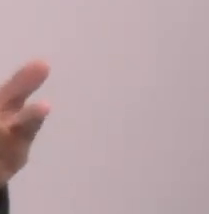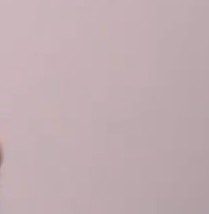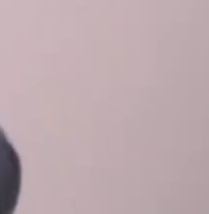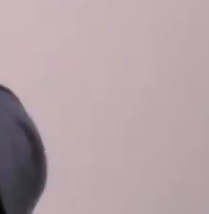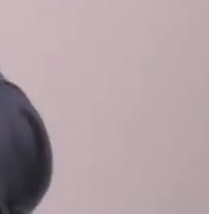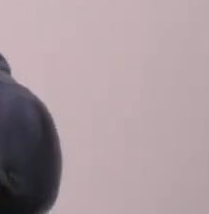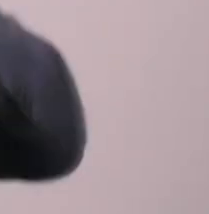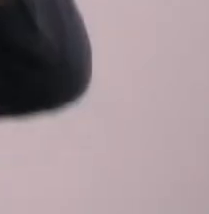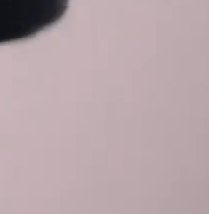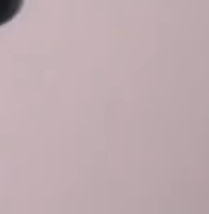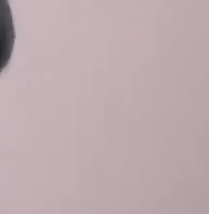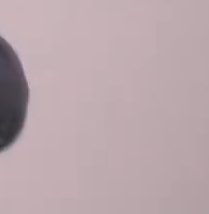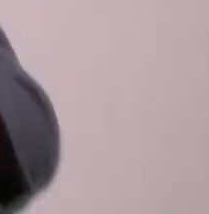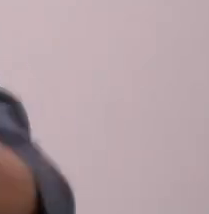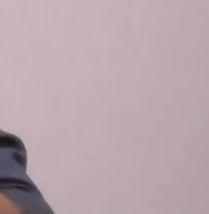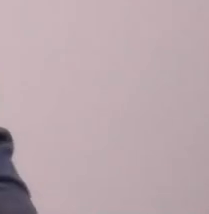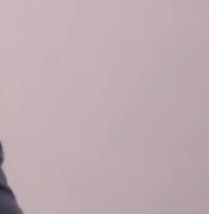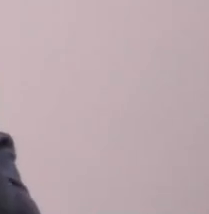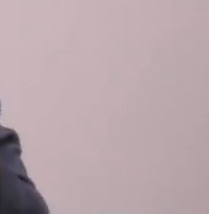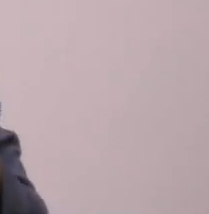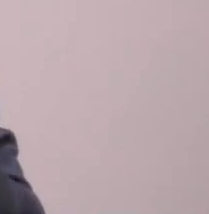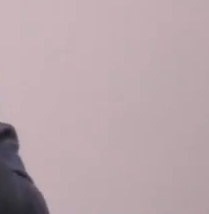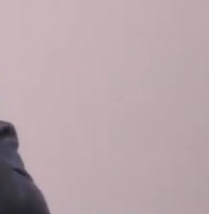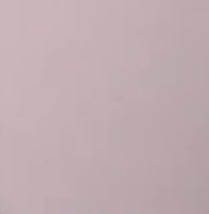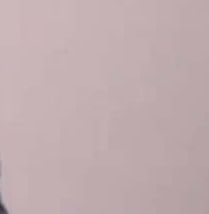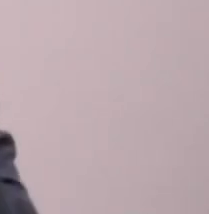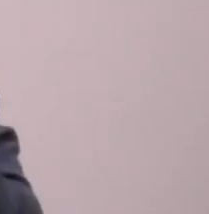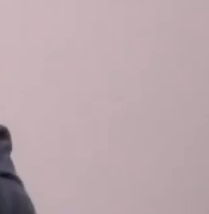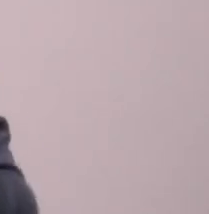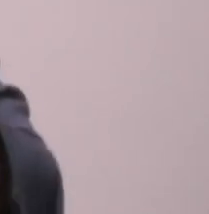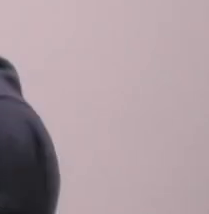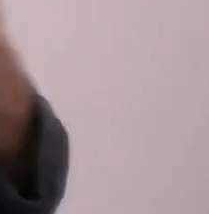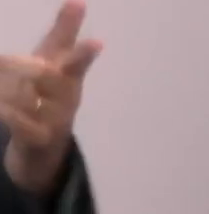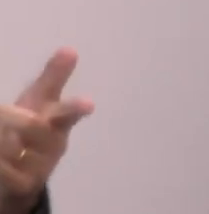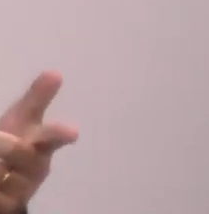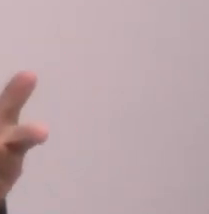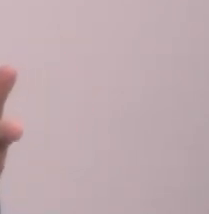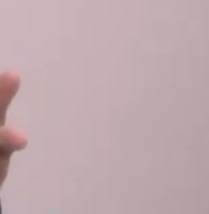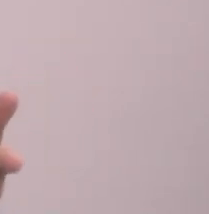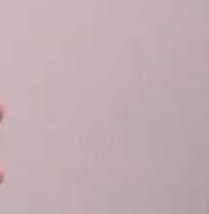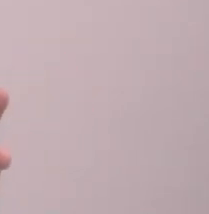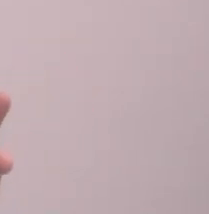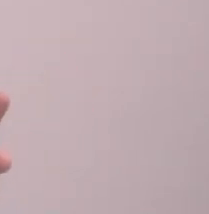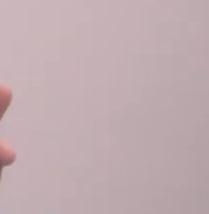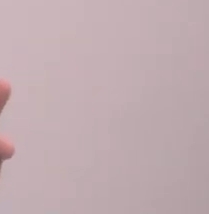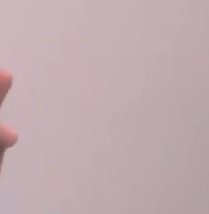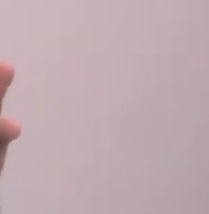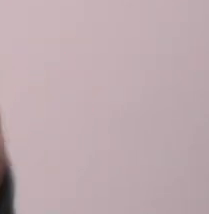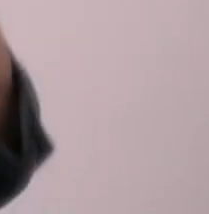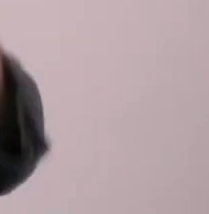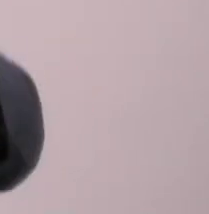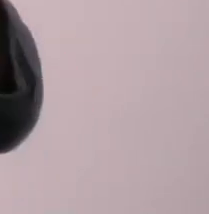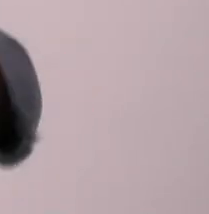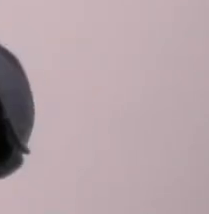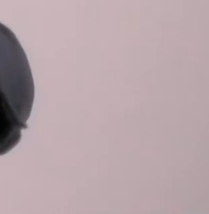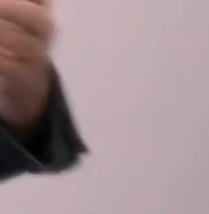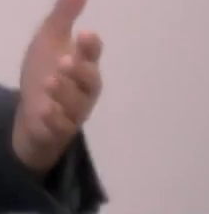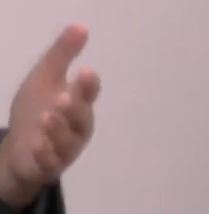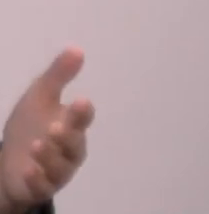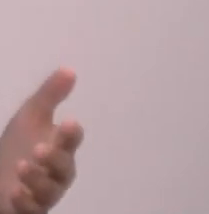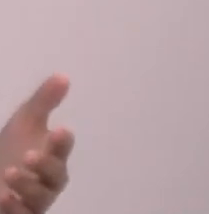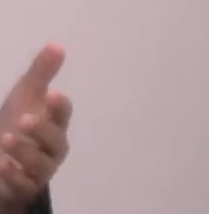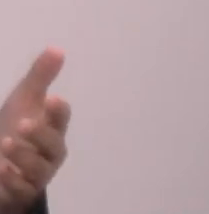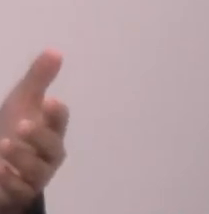Janeiro os governadores vão sendo caçados, vão sendo presos ao longo do mandato, e é uma situação que a gente enfrenta que não tem política